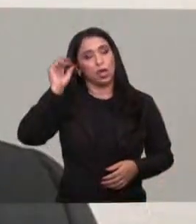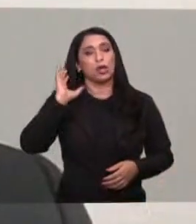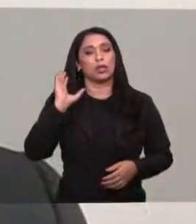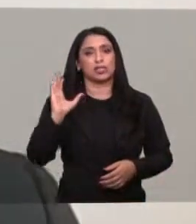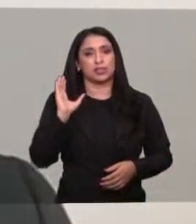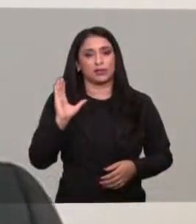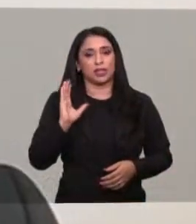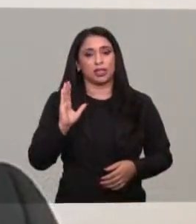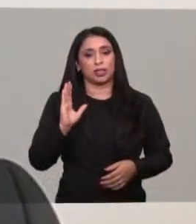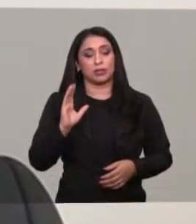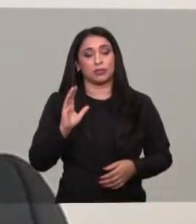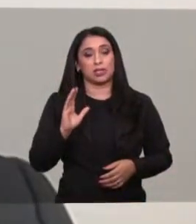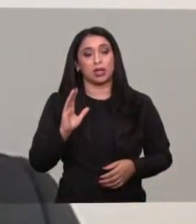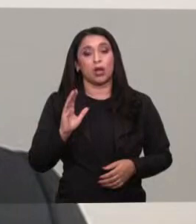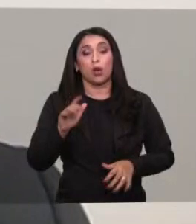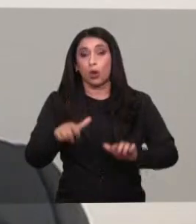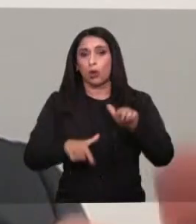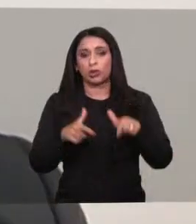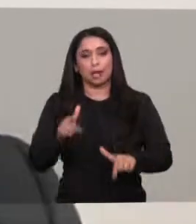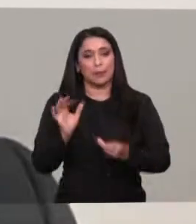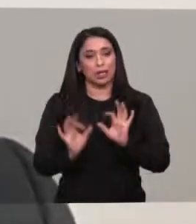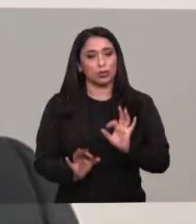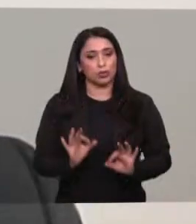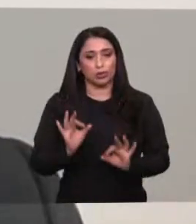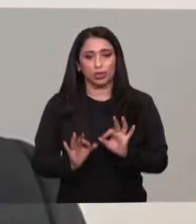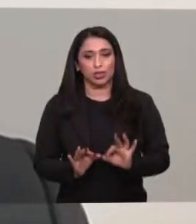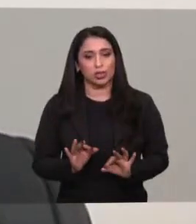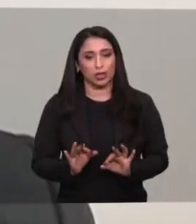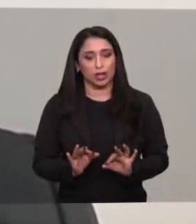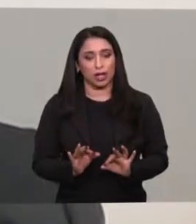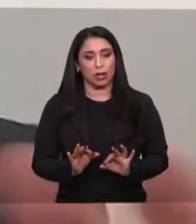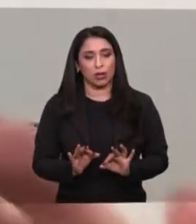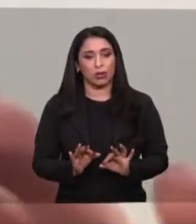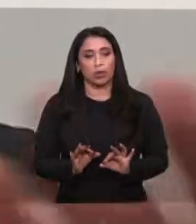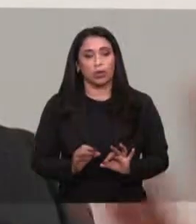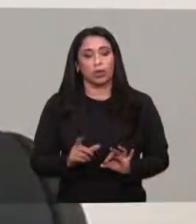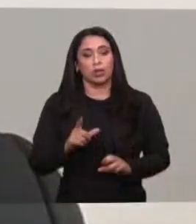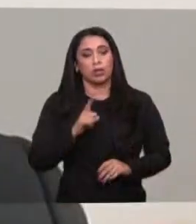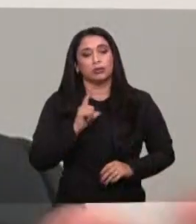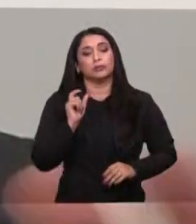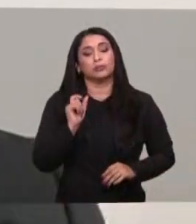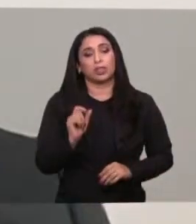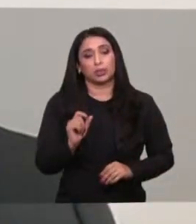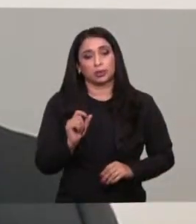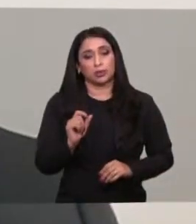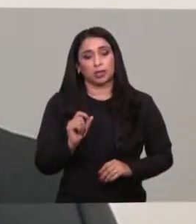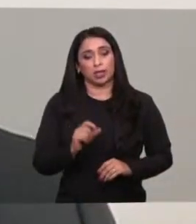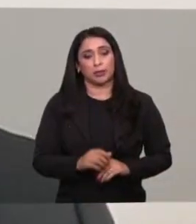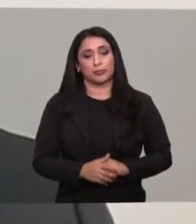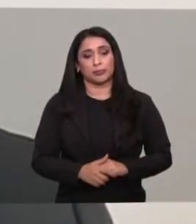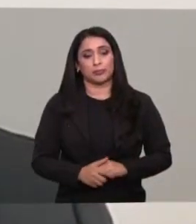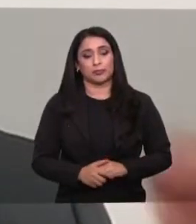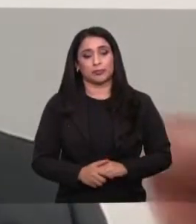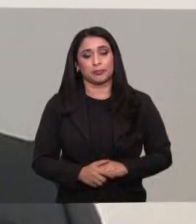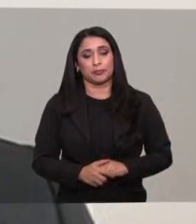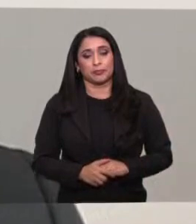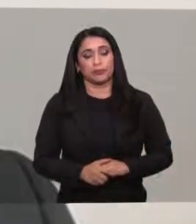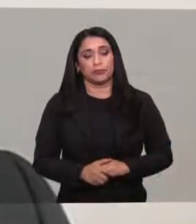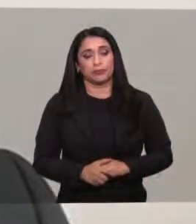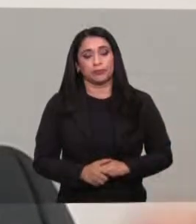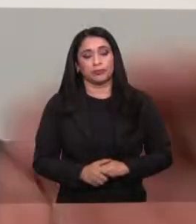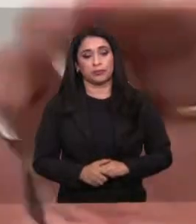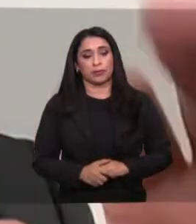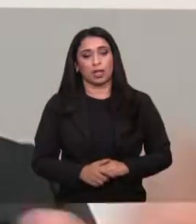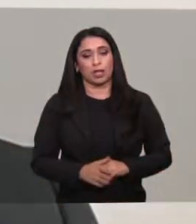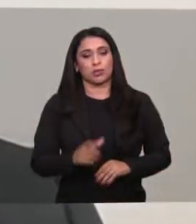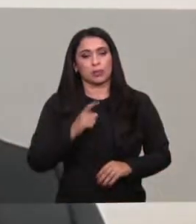atividade jurisdicional não passou ilesa aos persuasivos e implacáveis